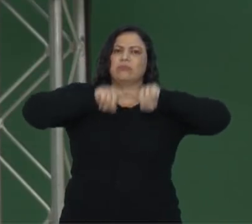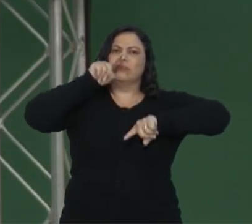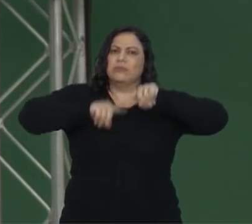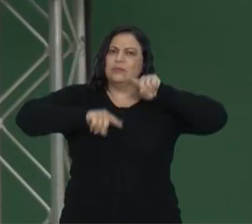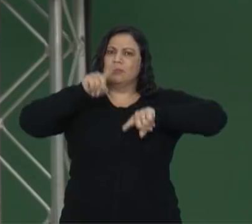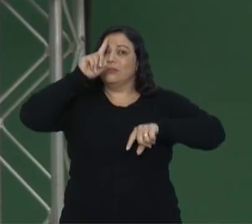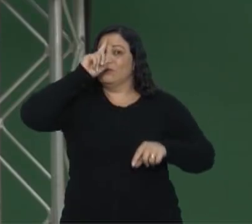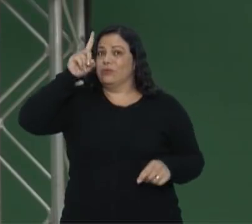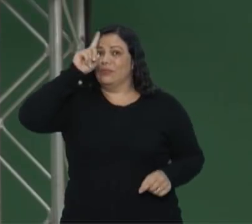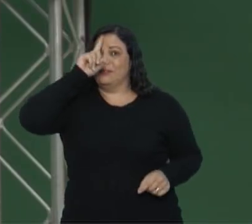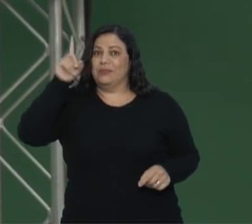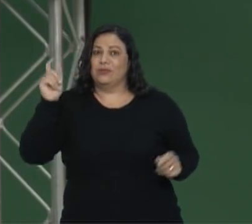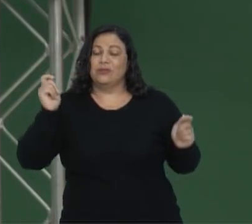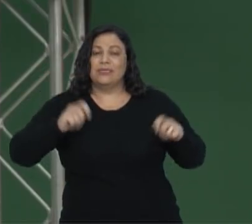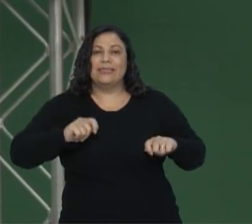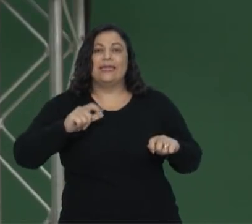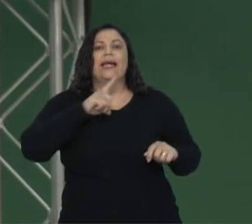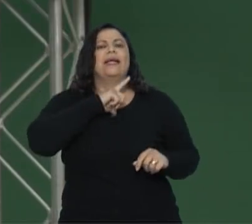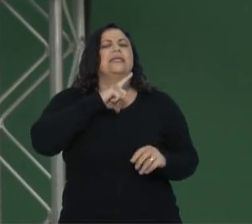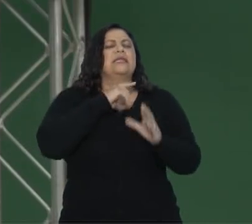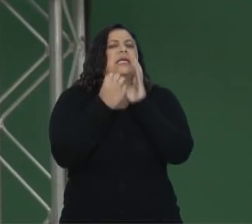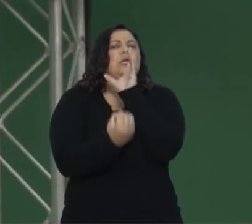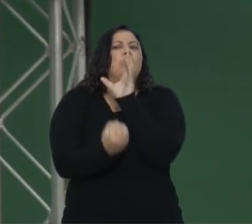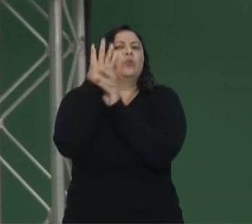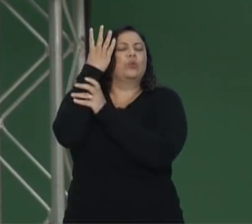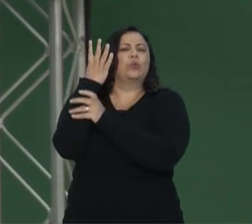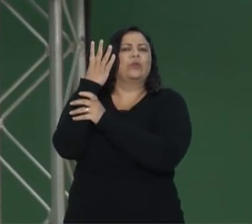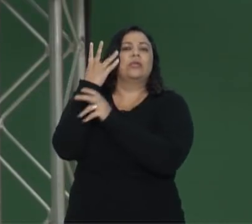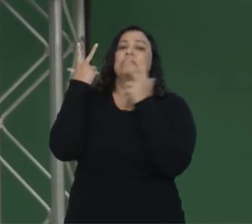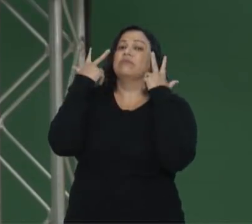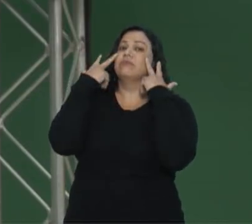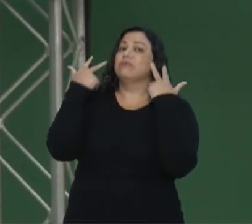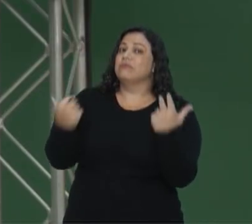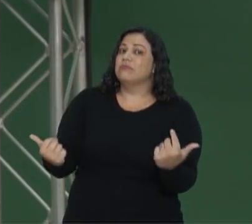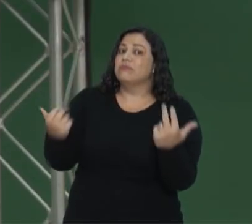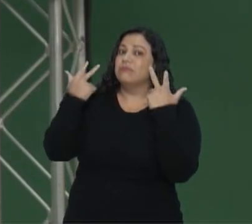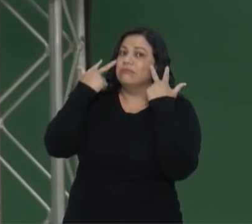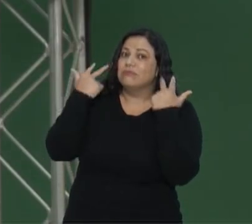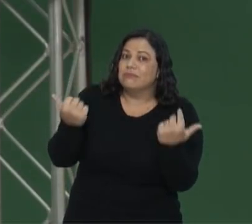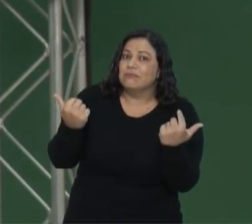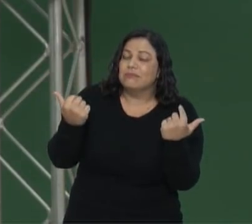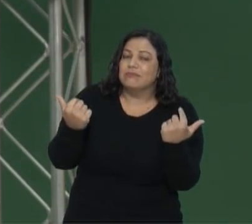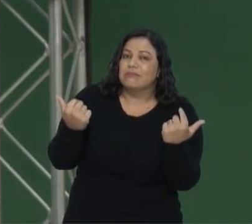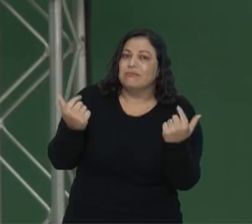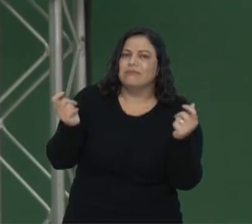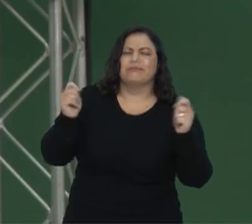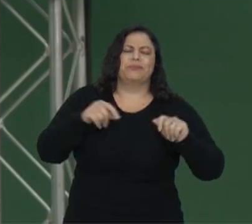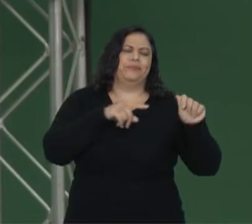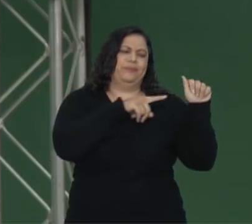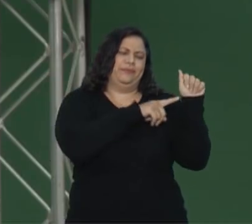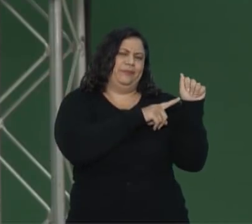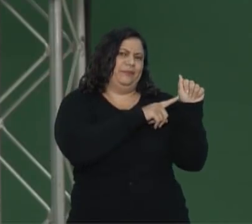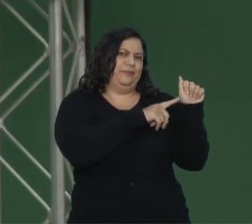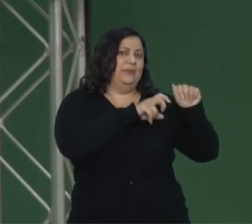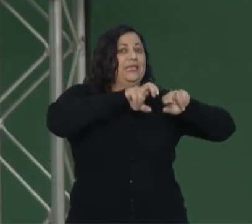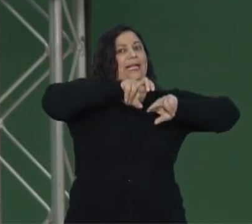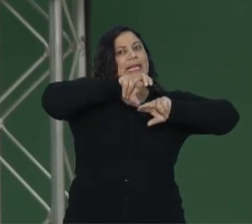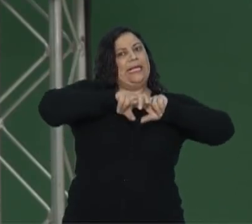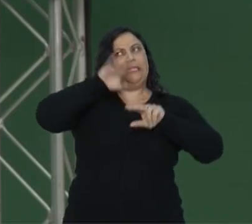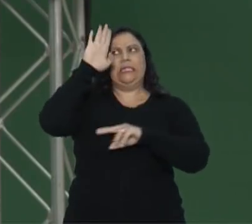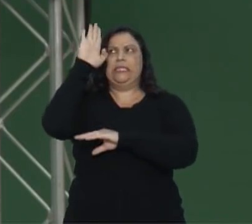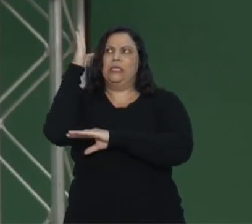do cotidiano têm origem natural. Será que é letra A, cadeira de